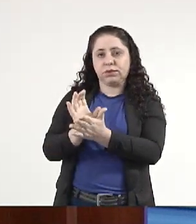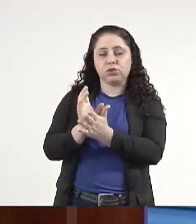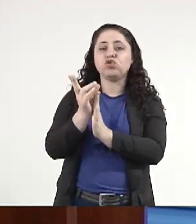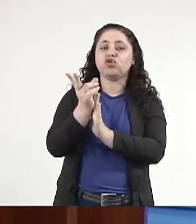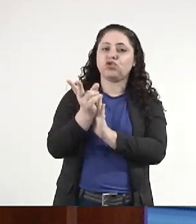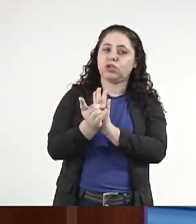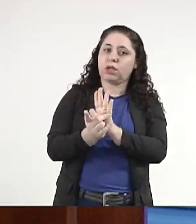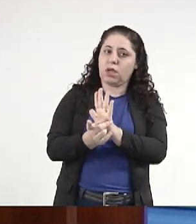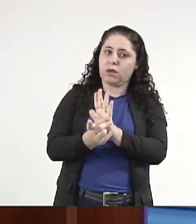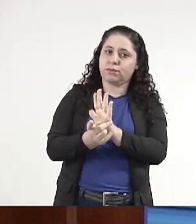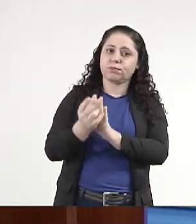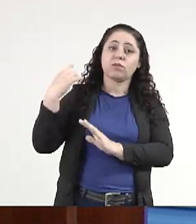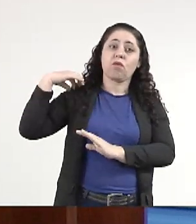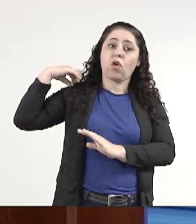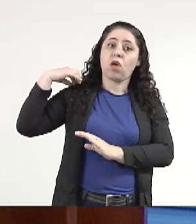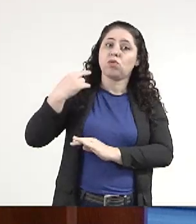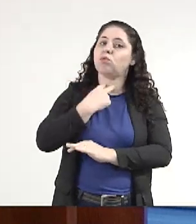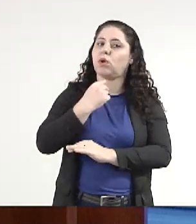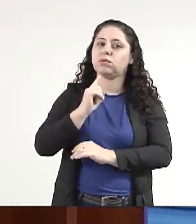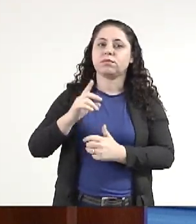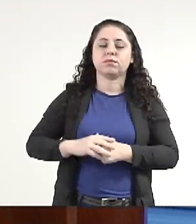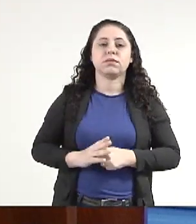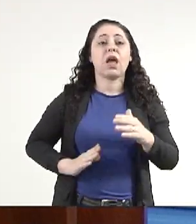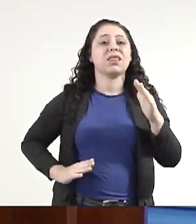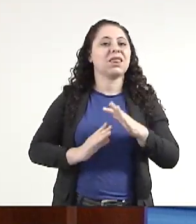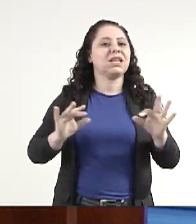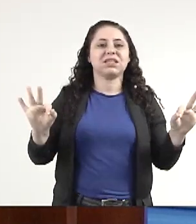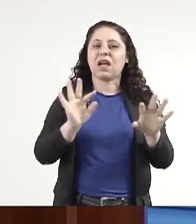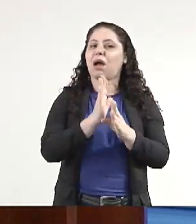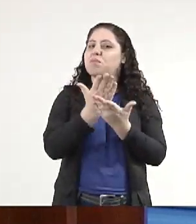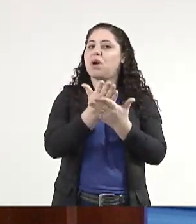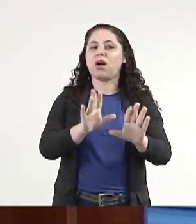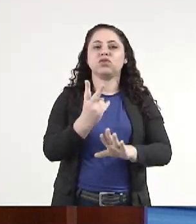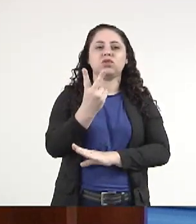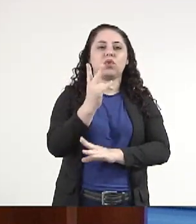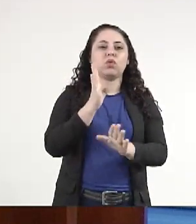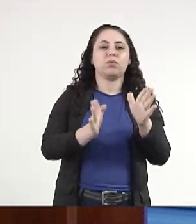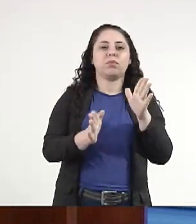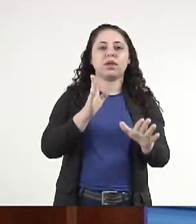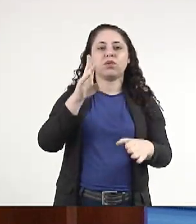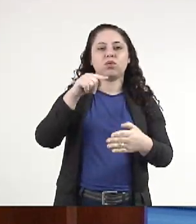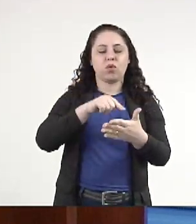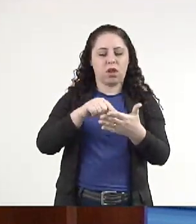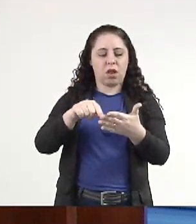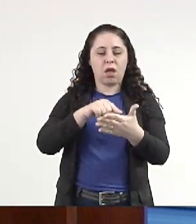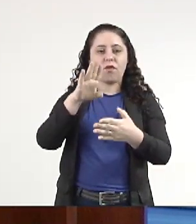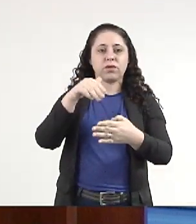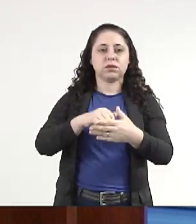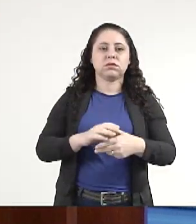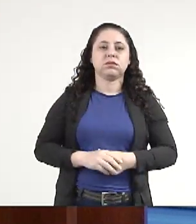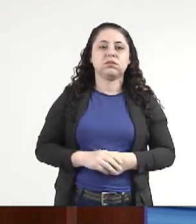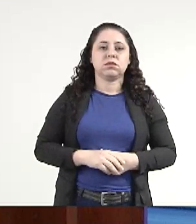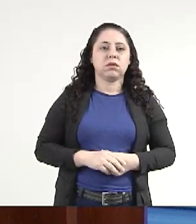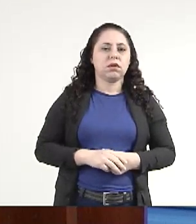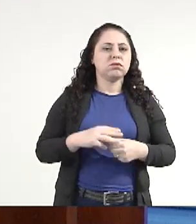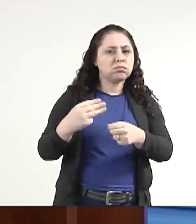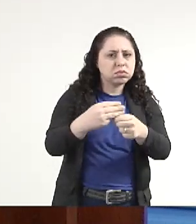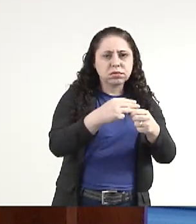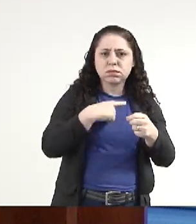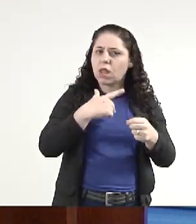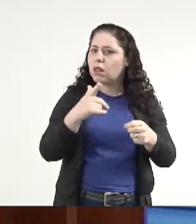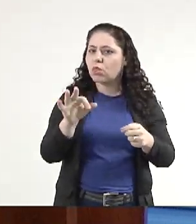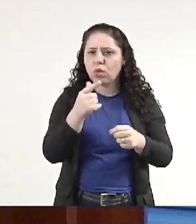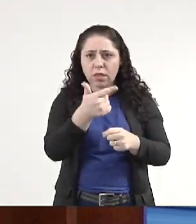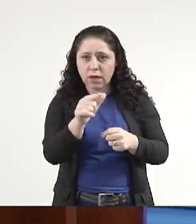de recursos voluntários até concluir o segundo turno das eleições. Muitos não têm segundo turno, mas